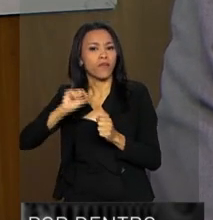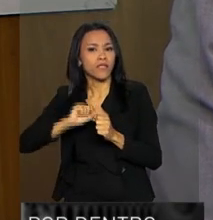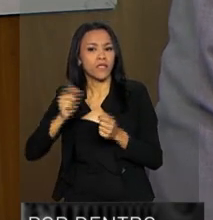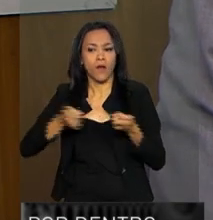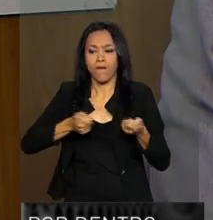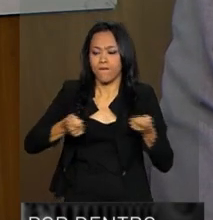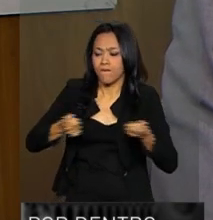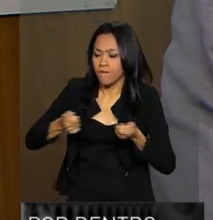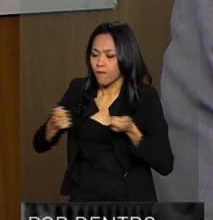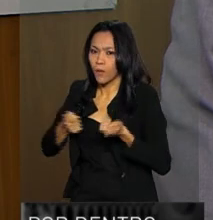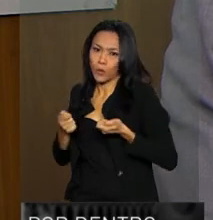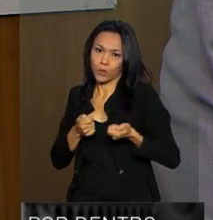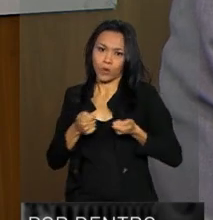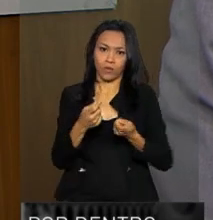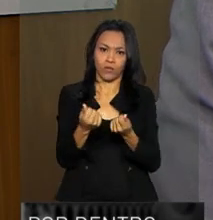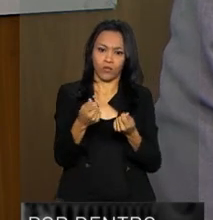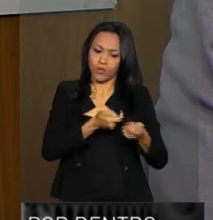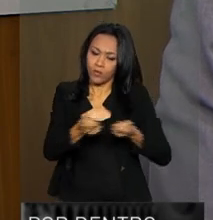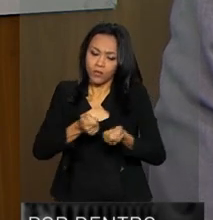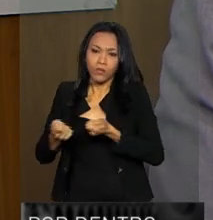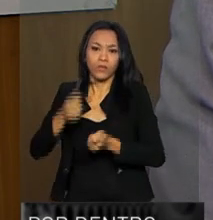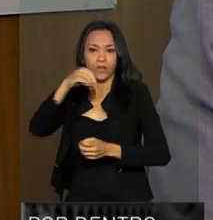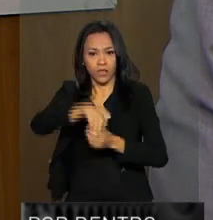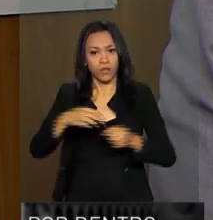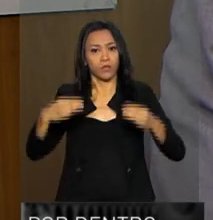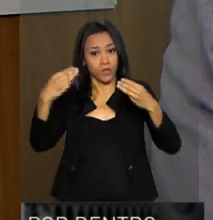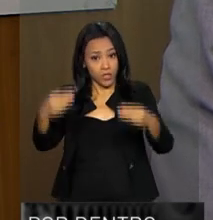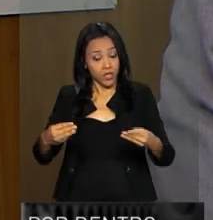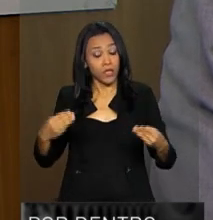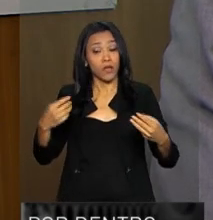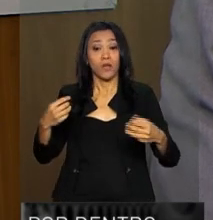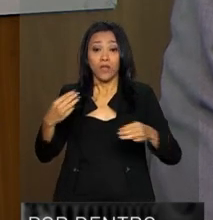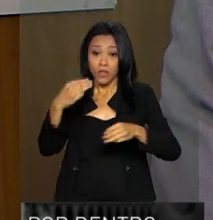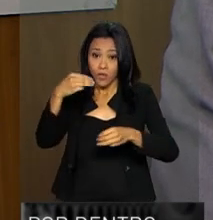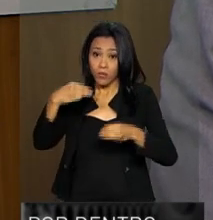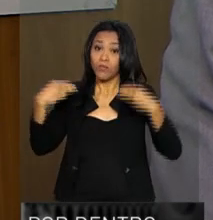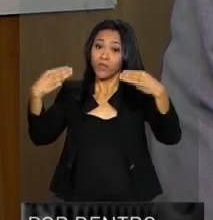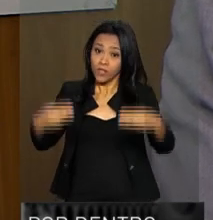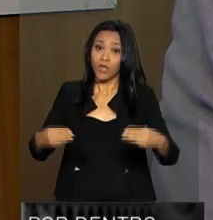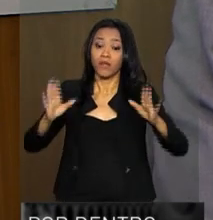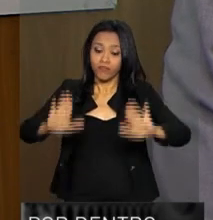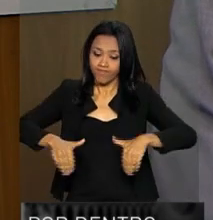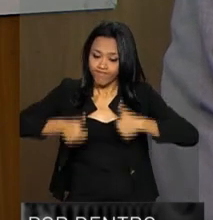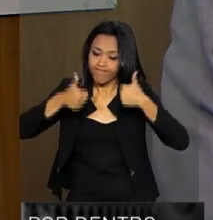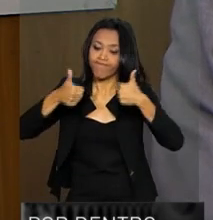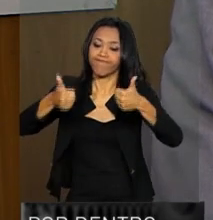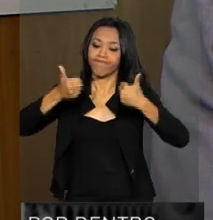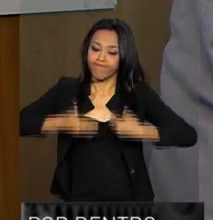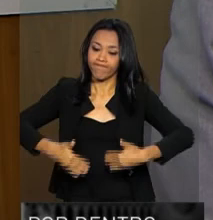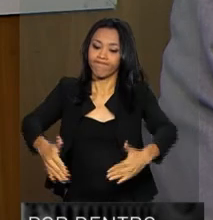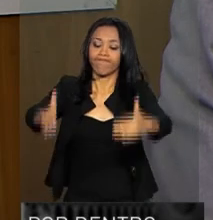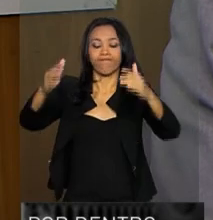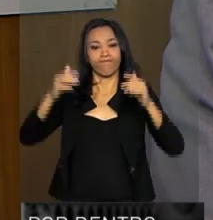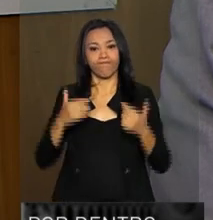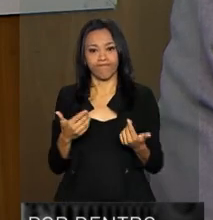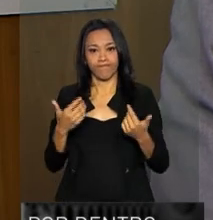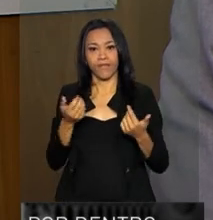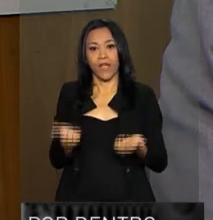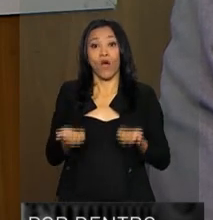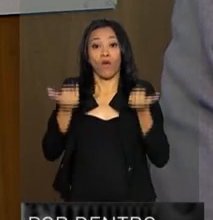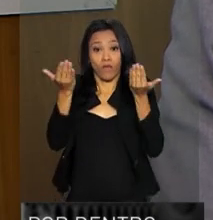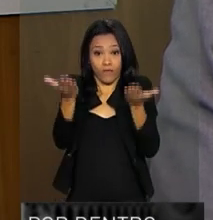execução orçamentária e com o ministério funcionando plenamente prestando serviços de qualidade à população